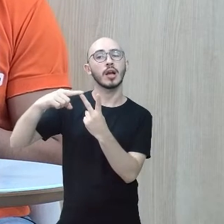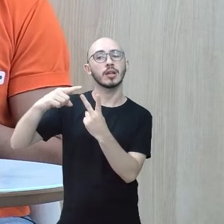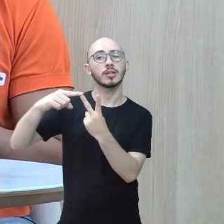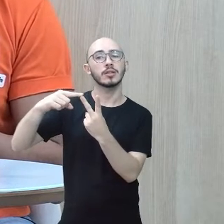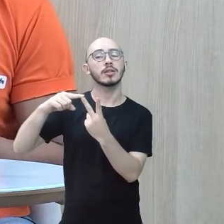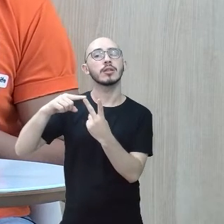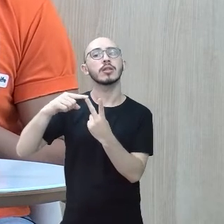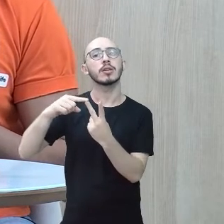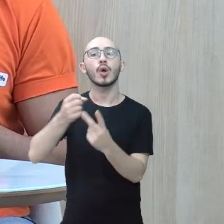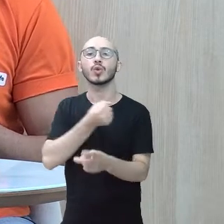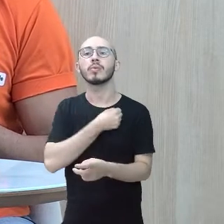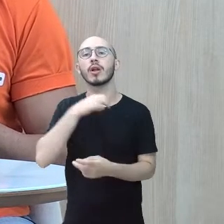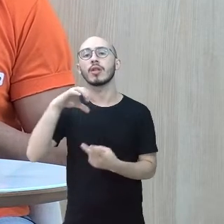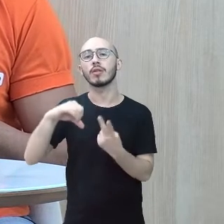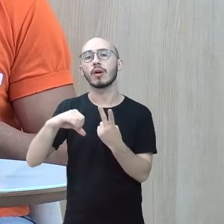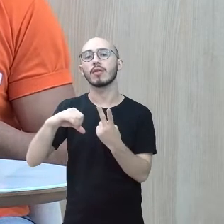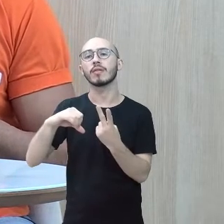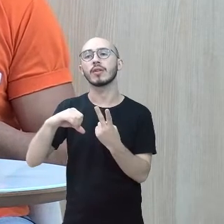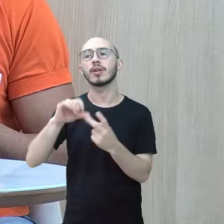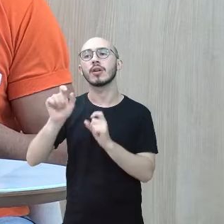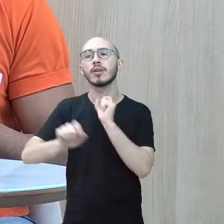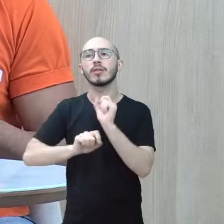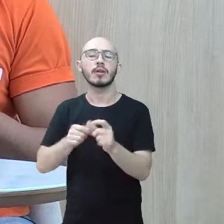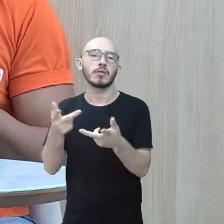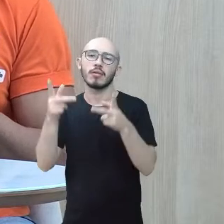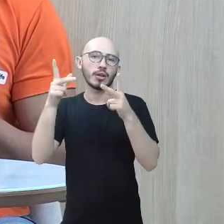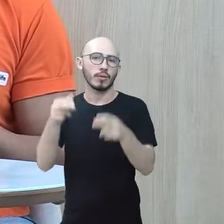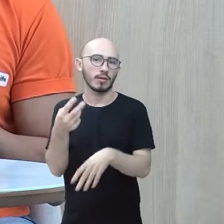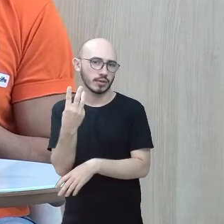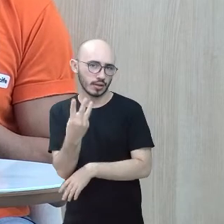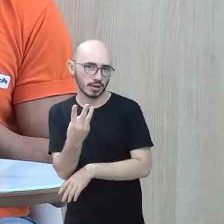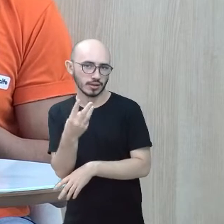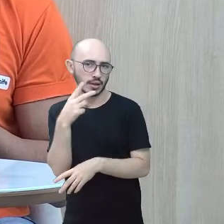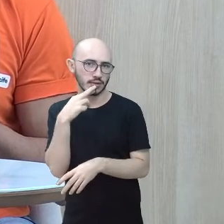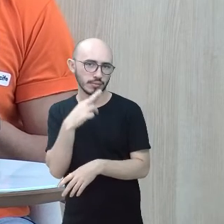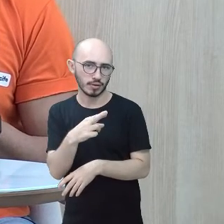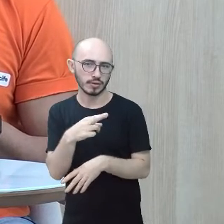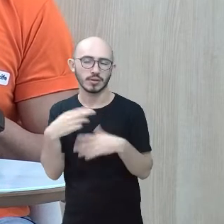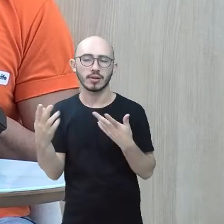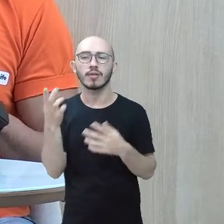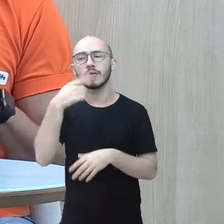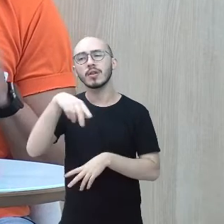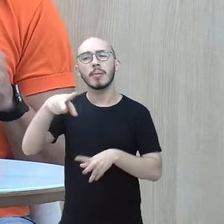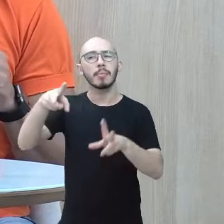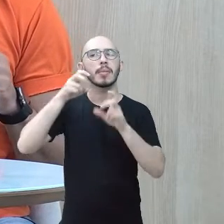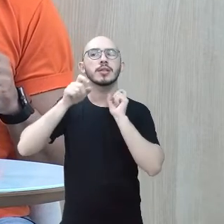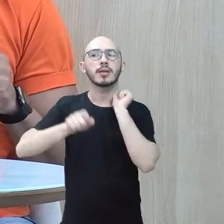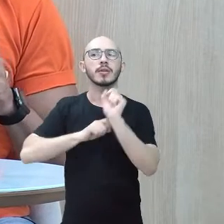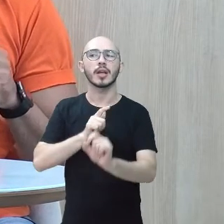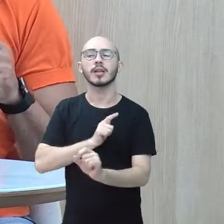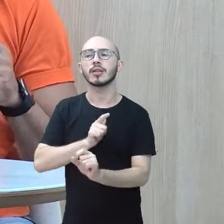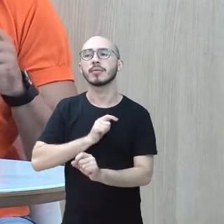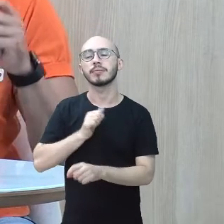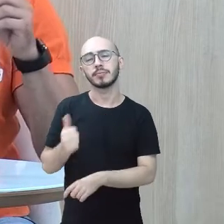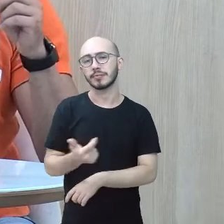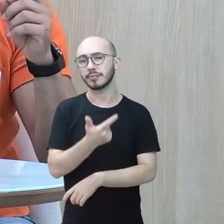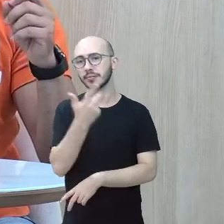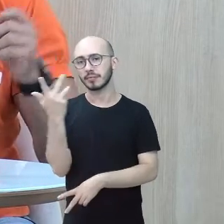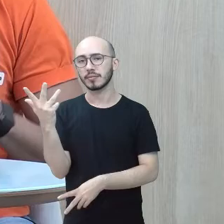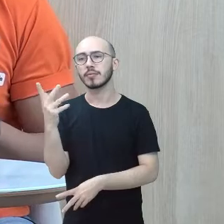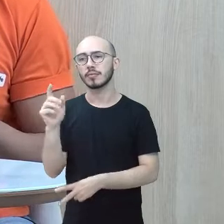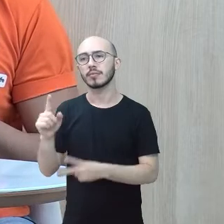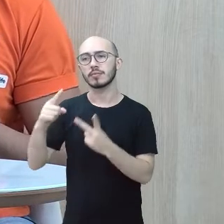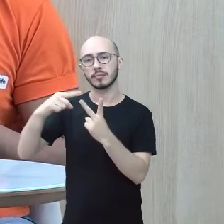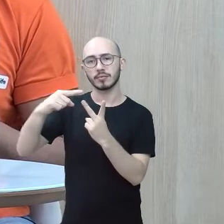9, certo? Ele vai ser igual a 3. E aí você vai notar que o valorzinho que fica em